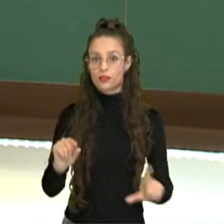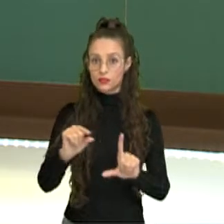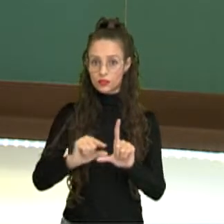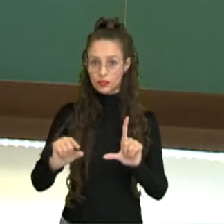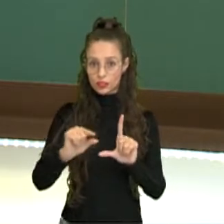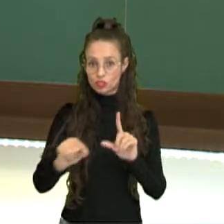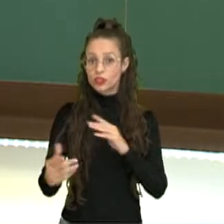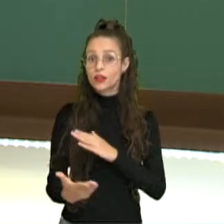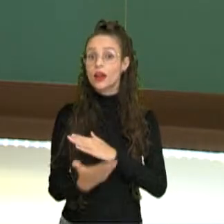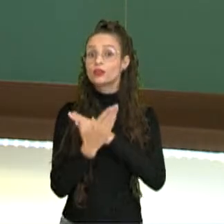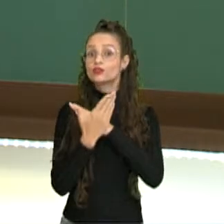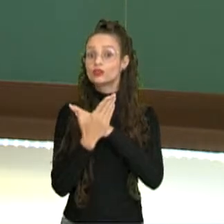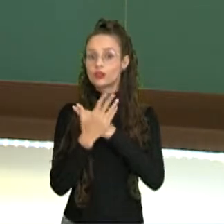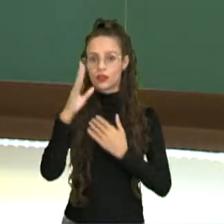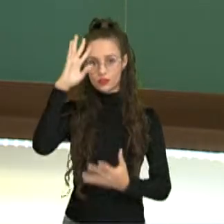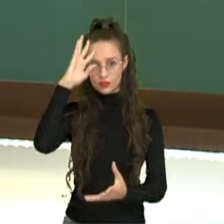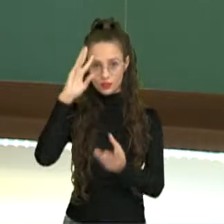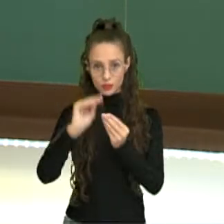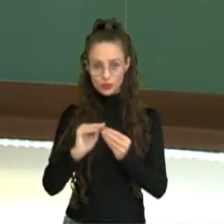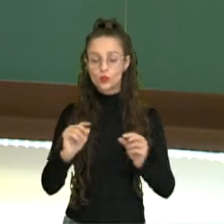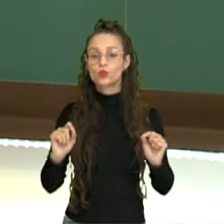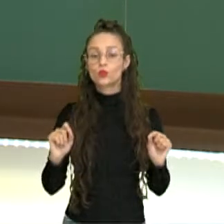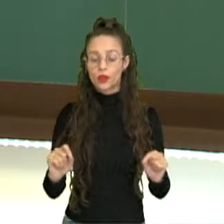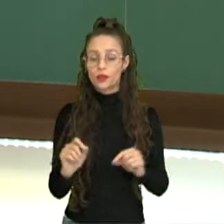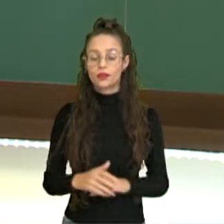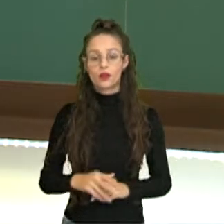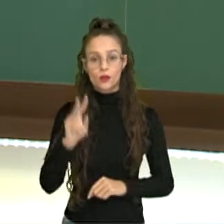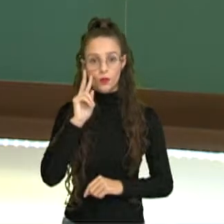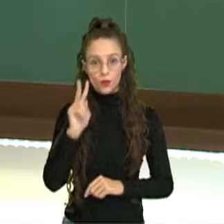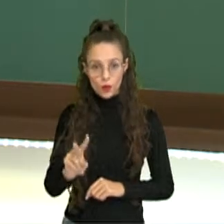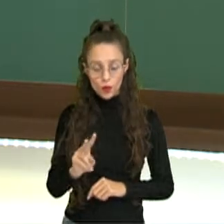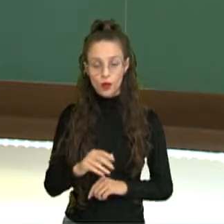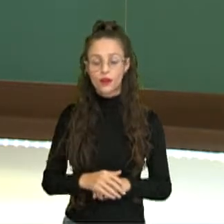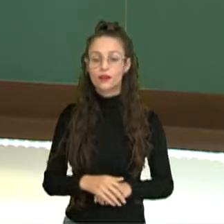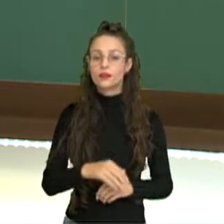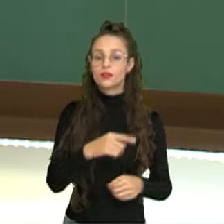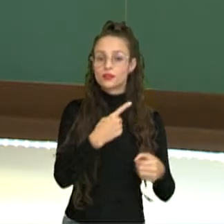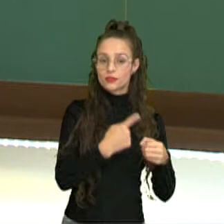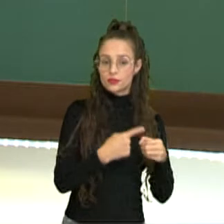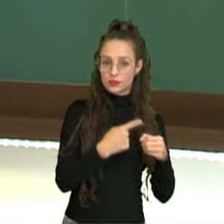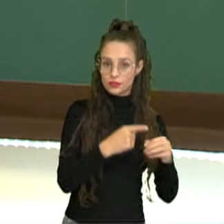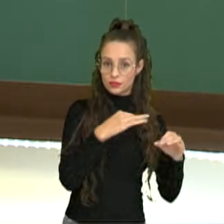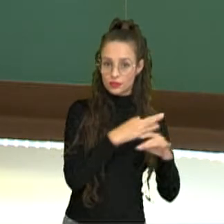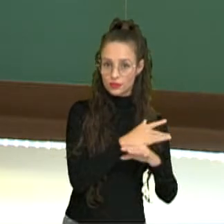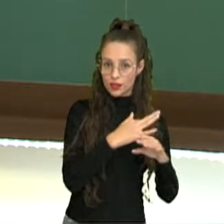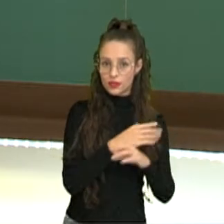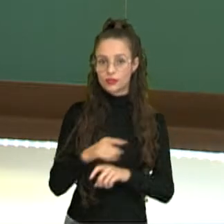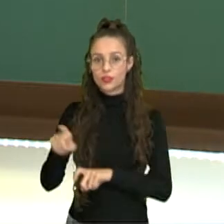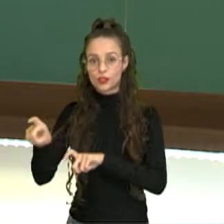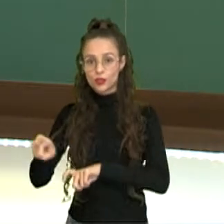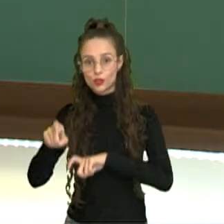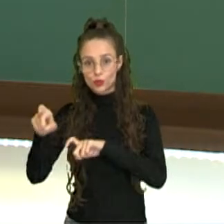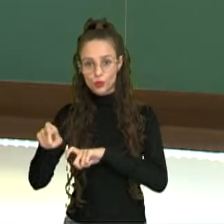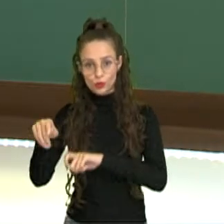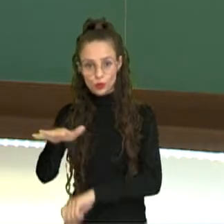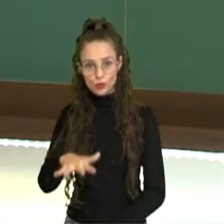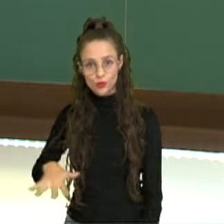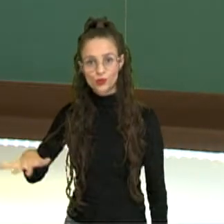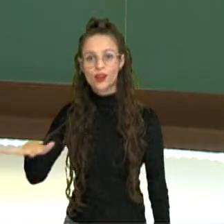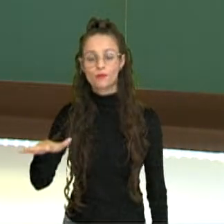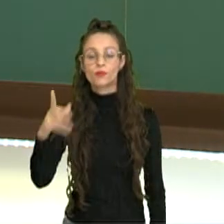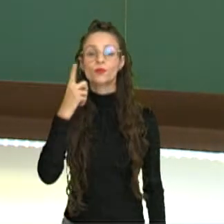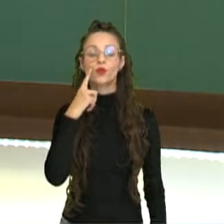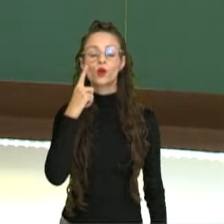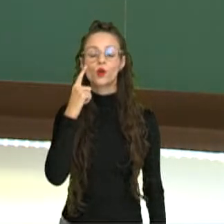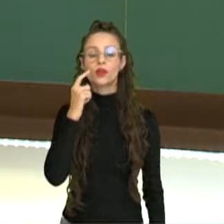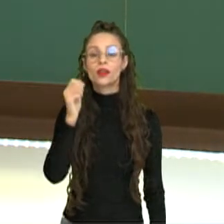que me auxilia nessa interpretação, eu estou olhando a região urbana e a região rural. Então, você olhando aqui o Brasil